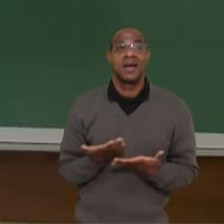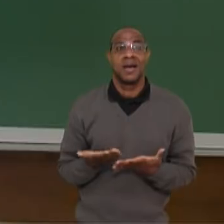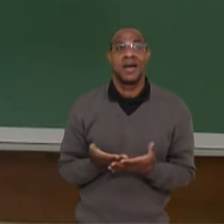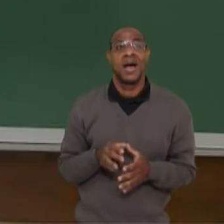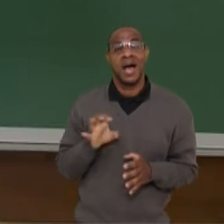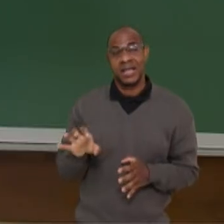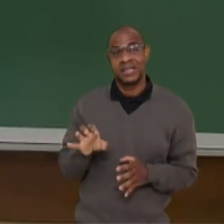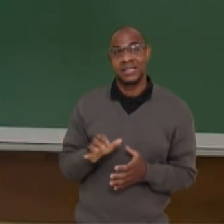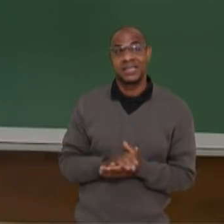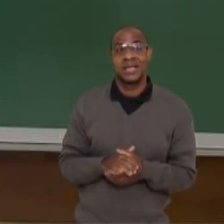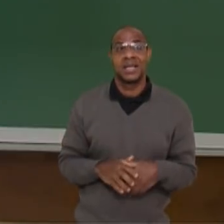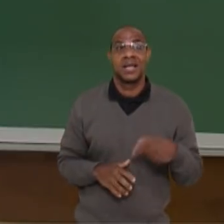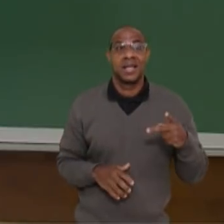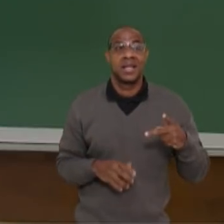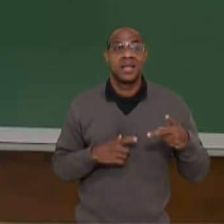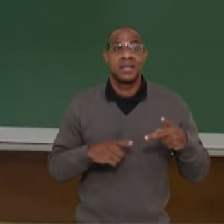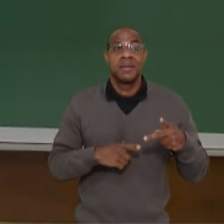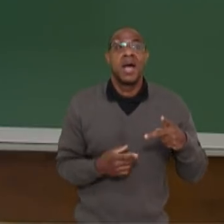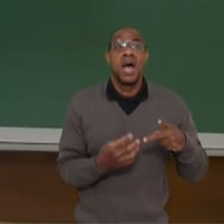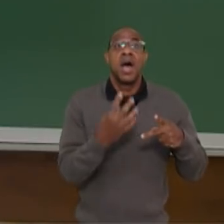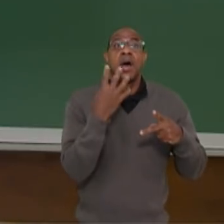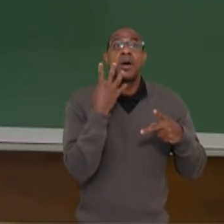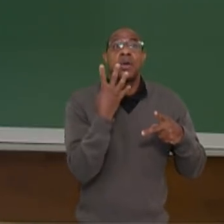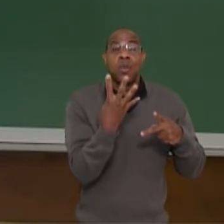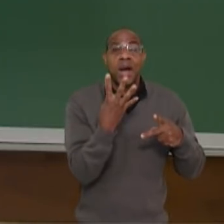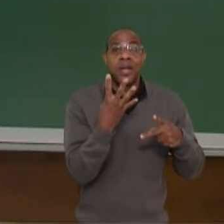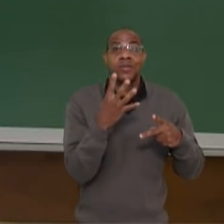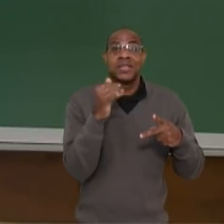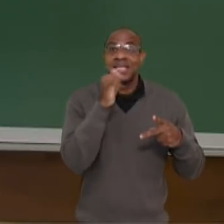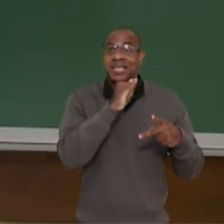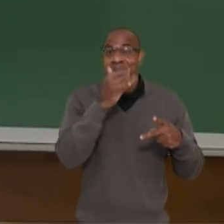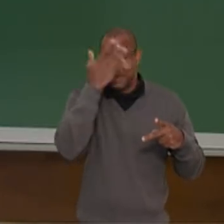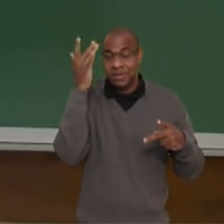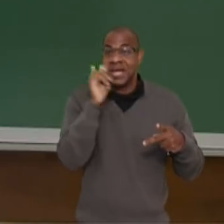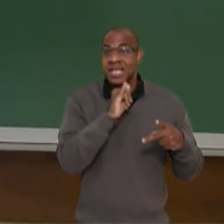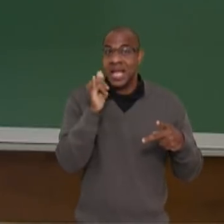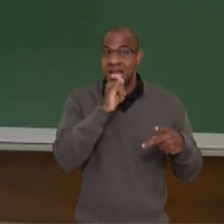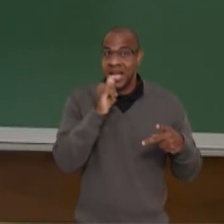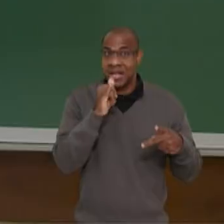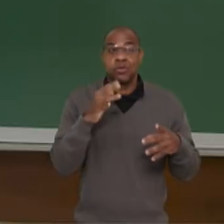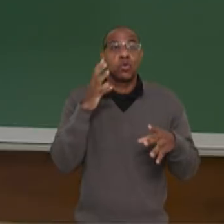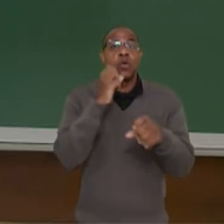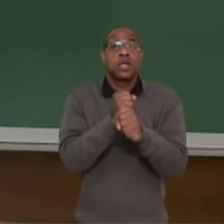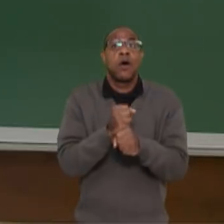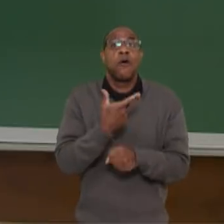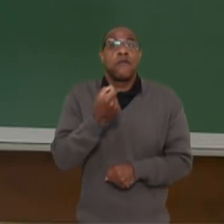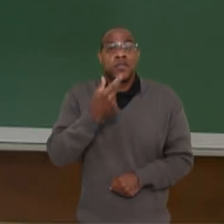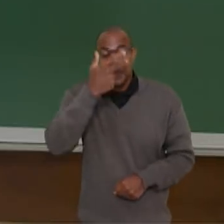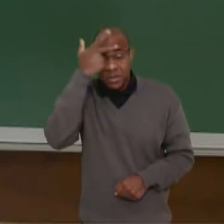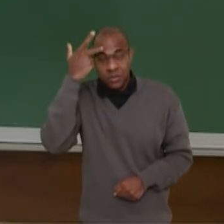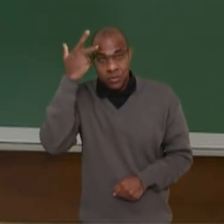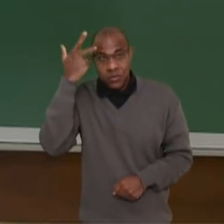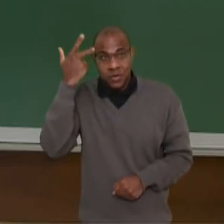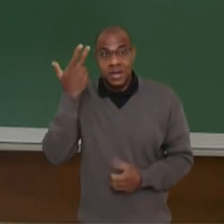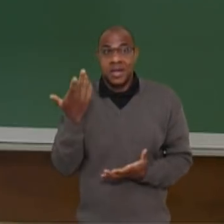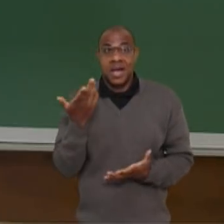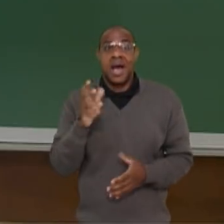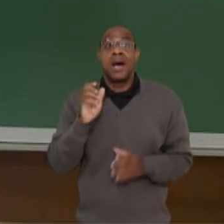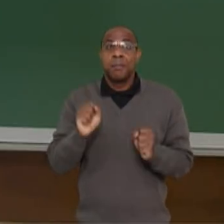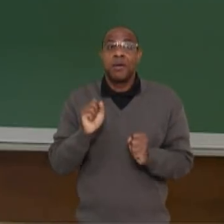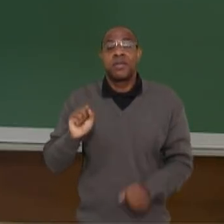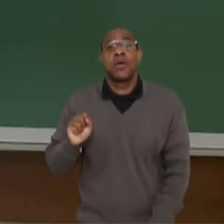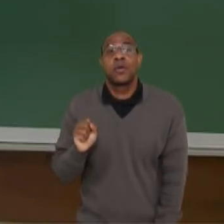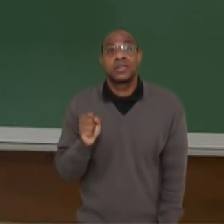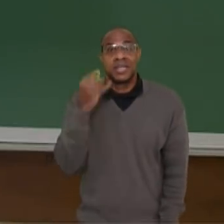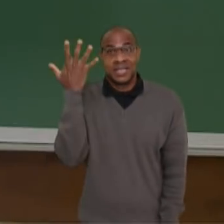Assim como há 4 italianos, ó, tem 4 italianos, num total de 20 pessoas, a chance de ter um italiano